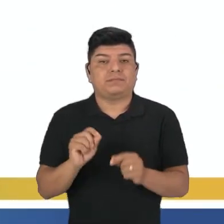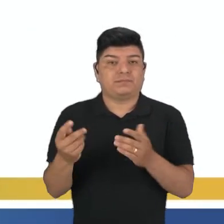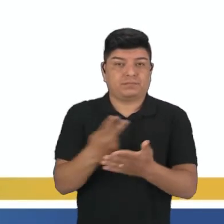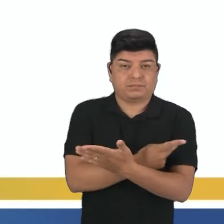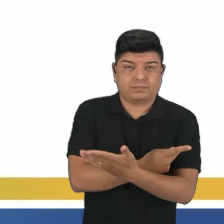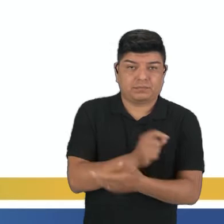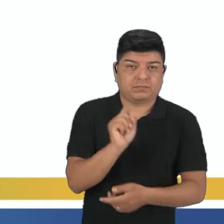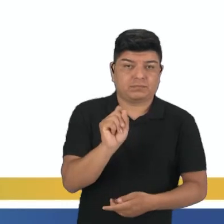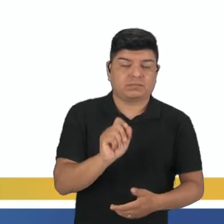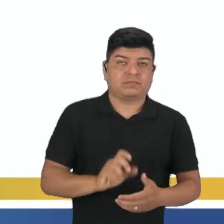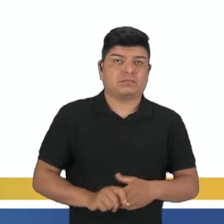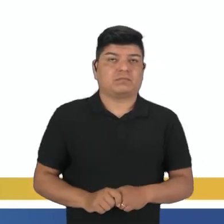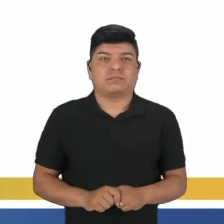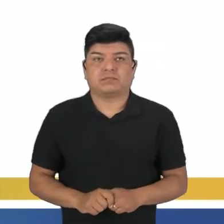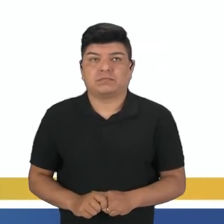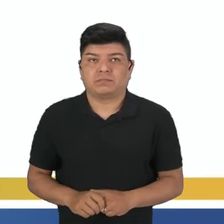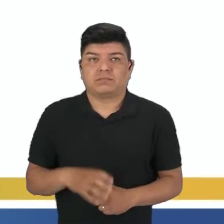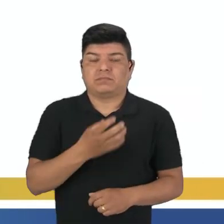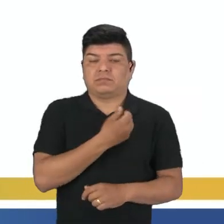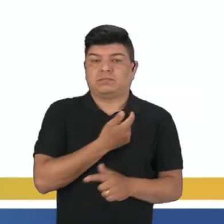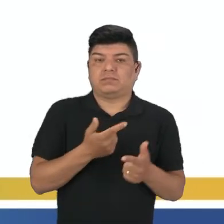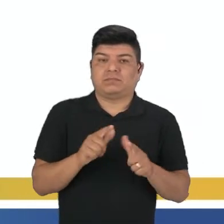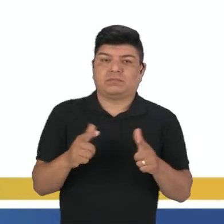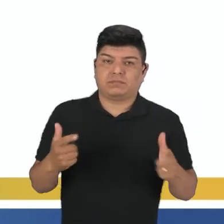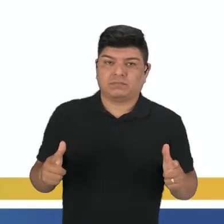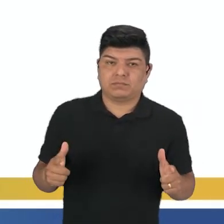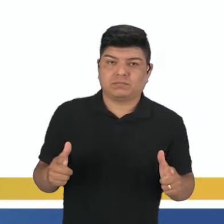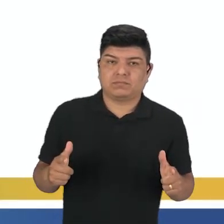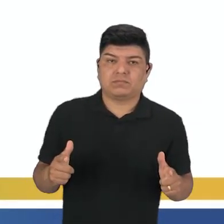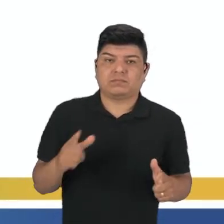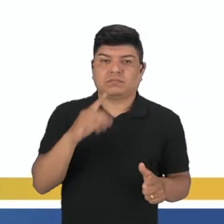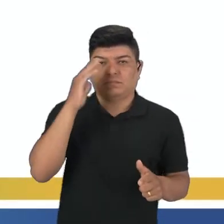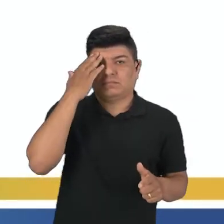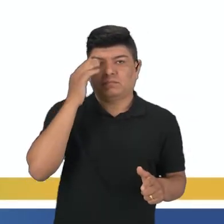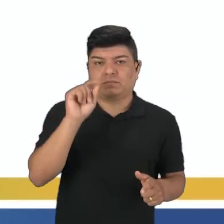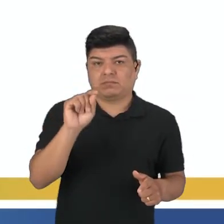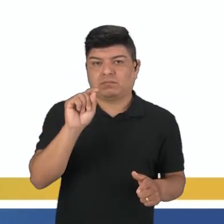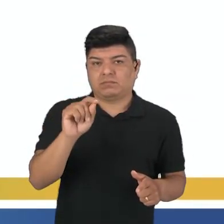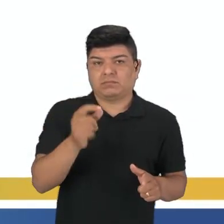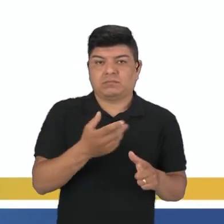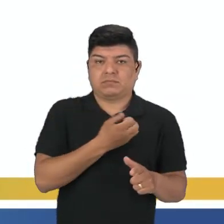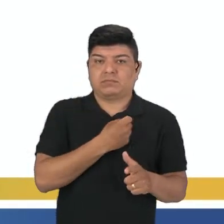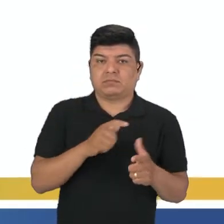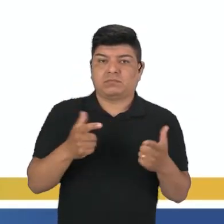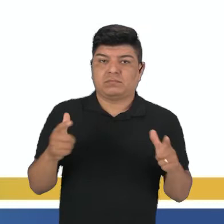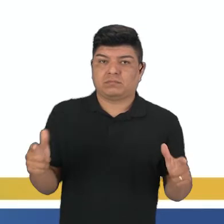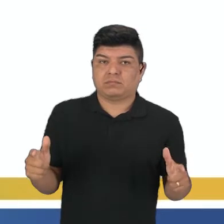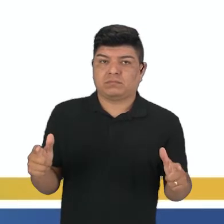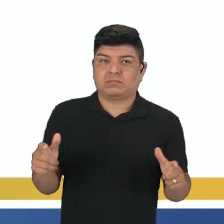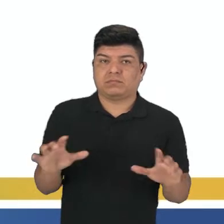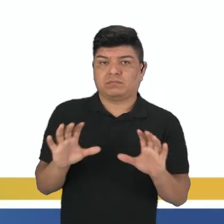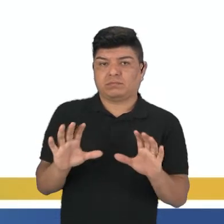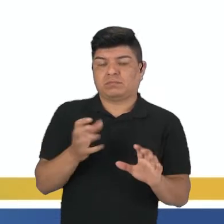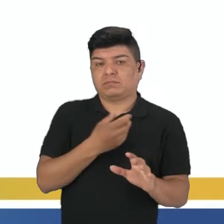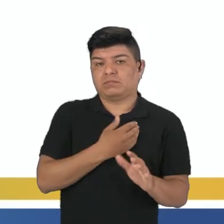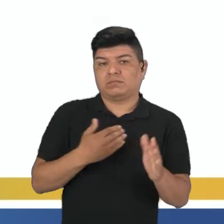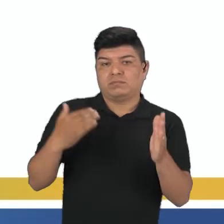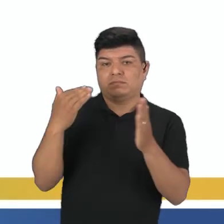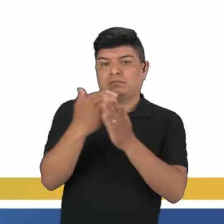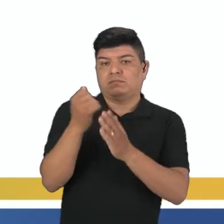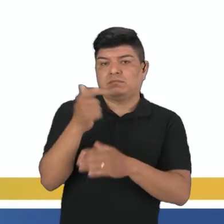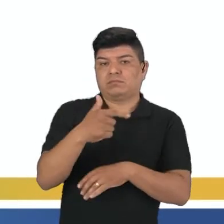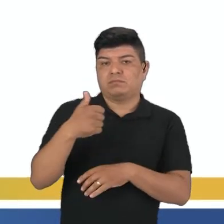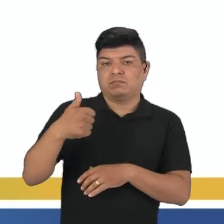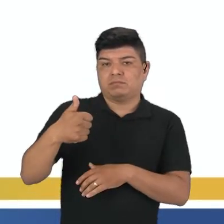acontecer? Para números grandes, a gente vai entender aqui que para números grandes são aqueles números maiores do que